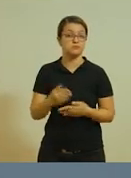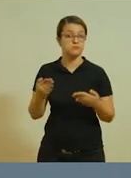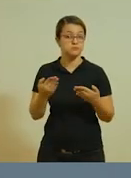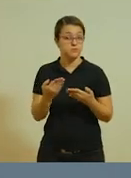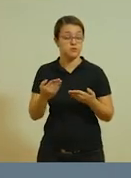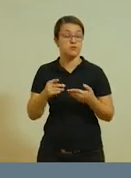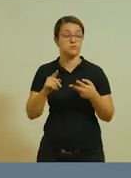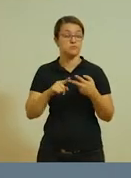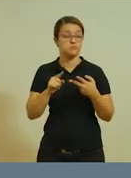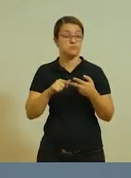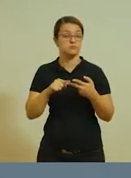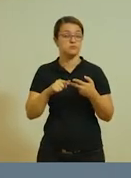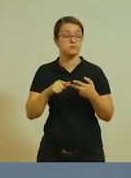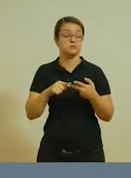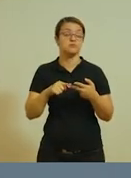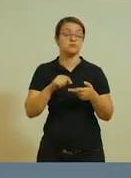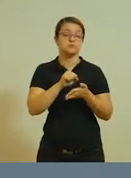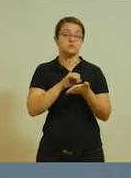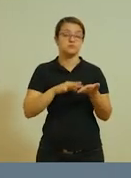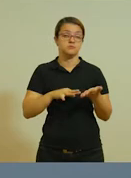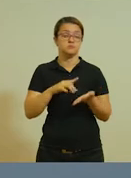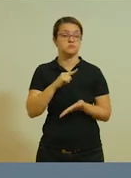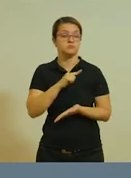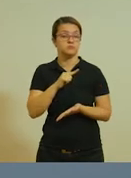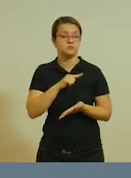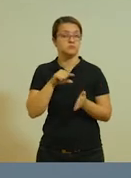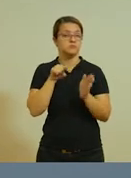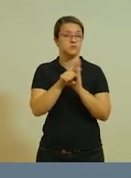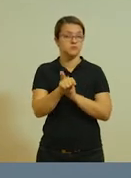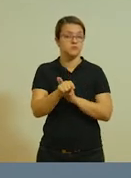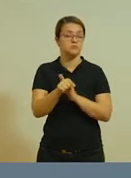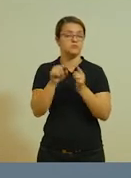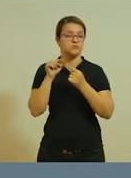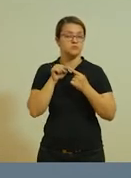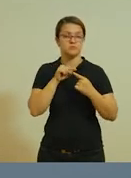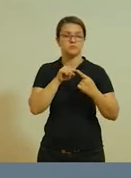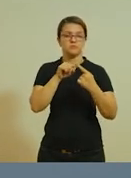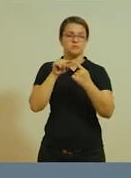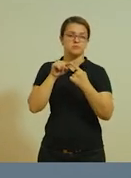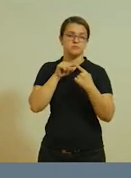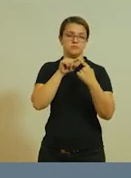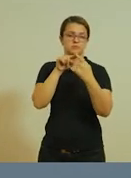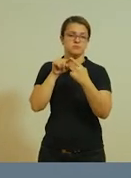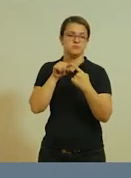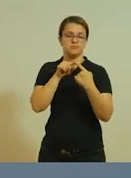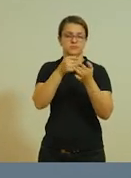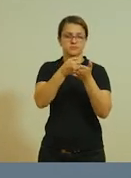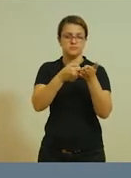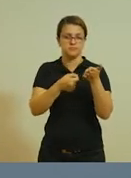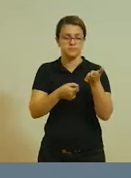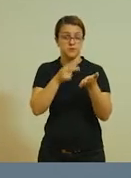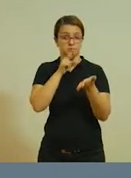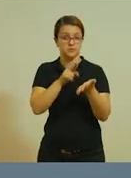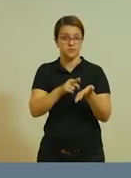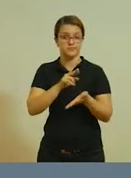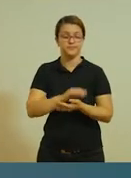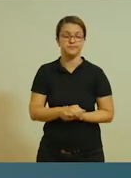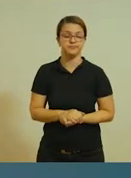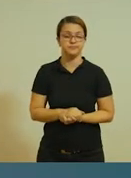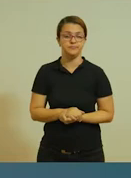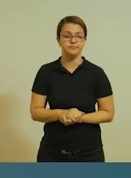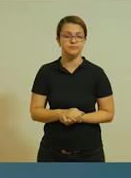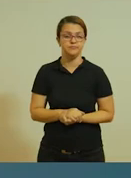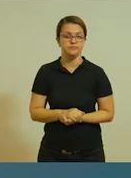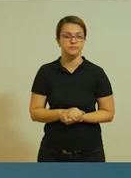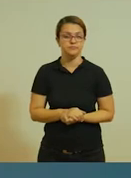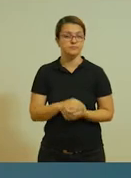segunda atividade, onde tem algumas perguntas relacionadas ao texto para a gente responder. Então,